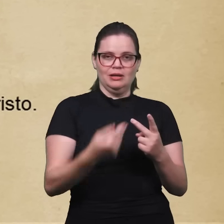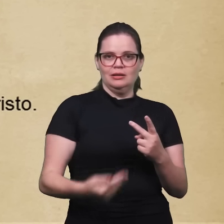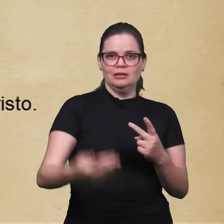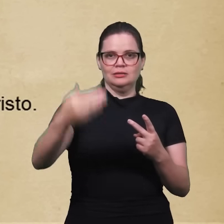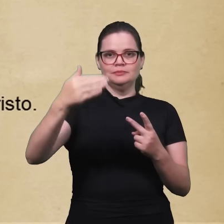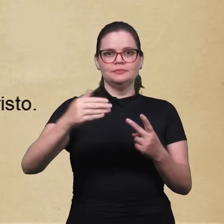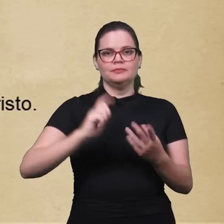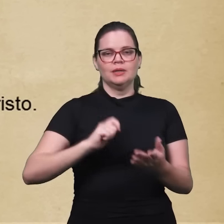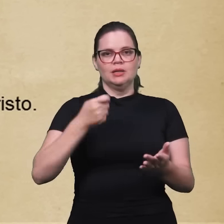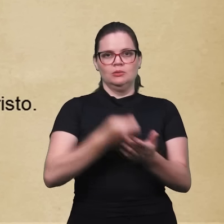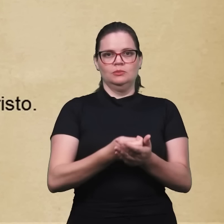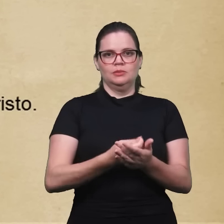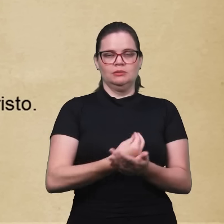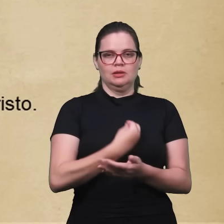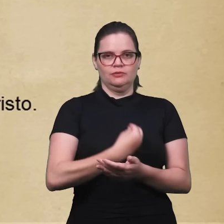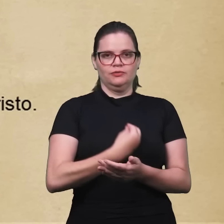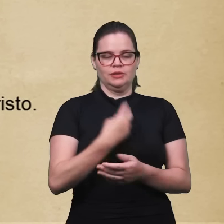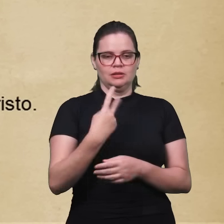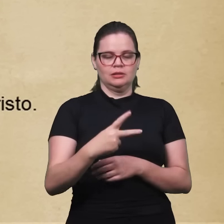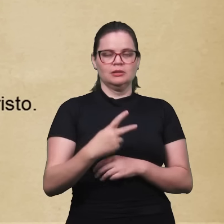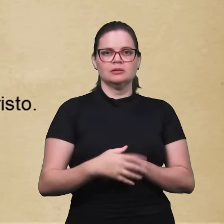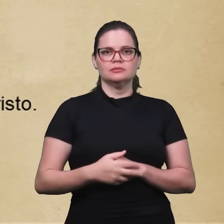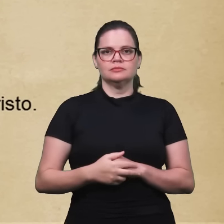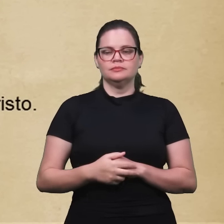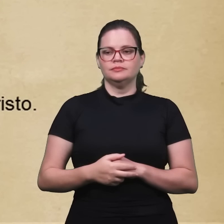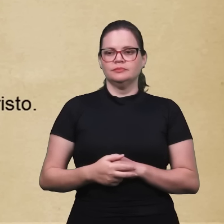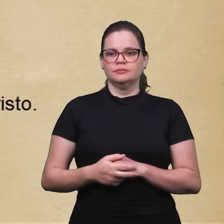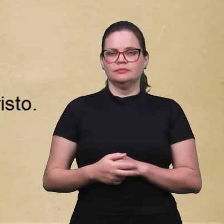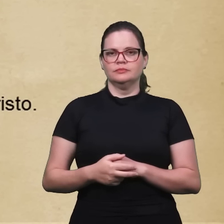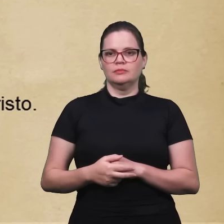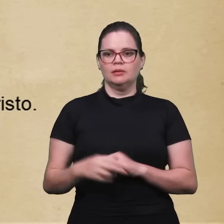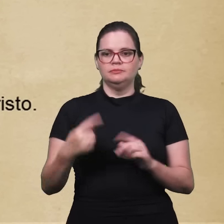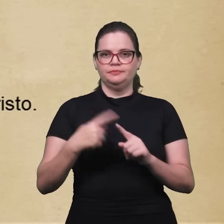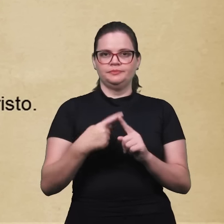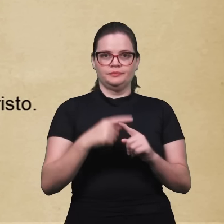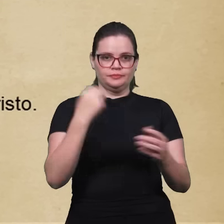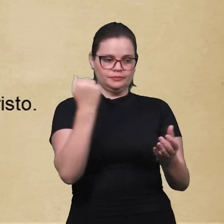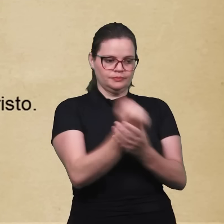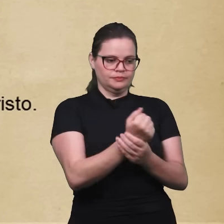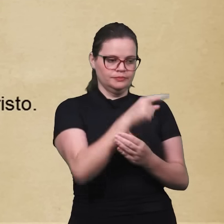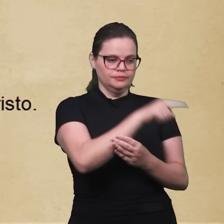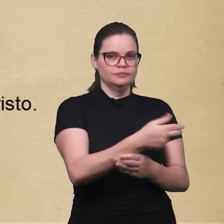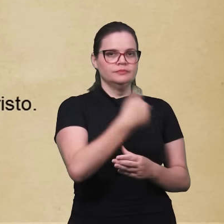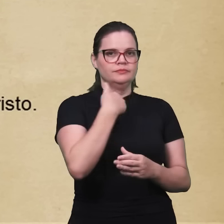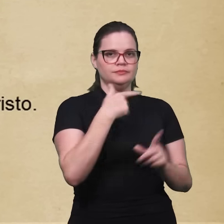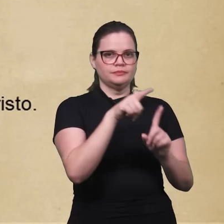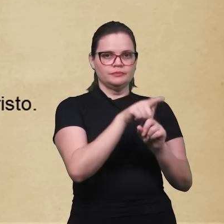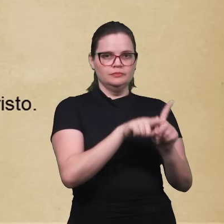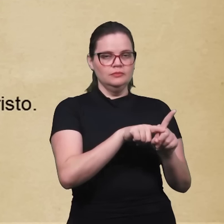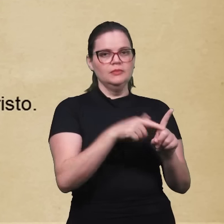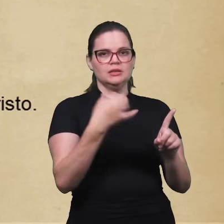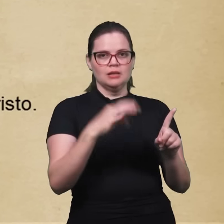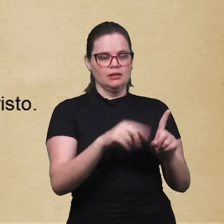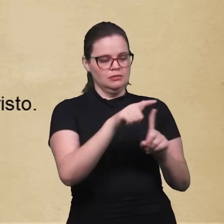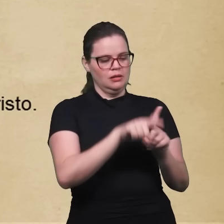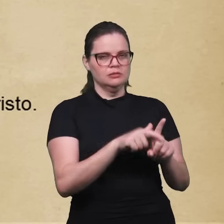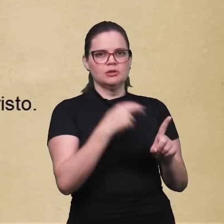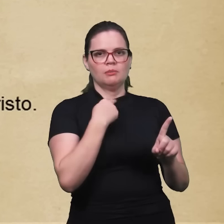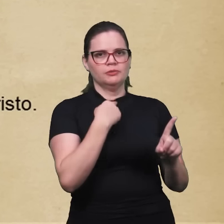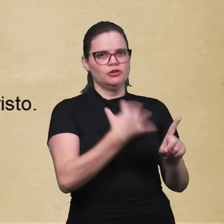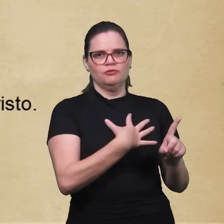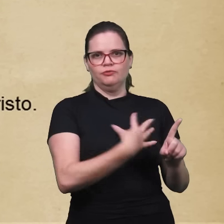se cumpriu na vida né? de Abraão, aquele que não podia ter filhos, né? Isaac, o filho